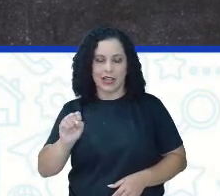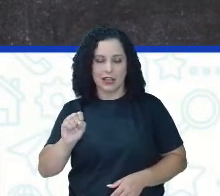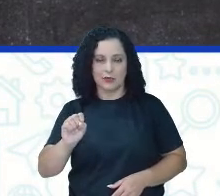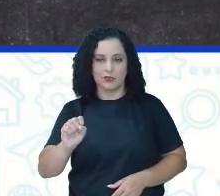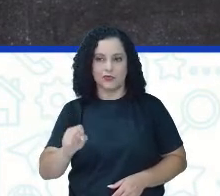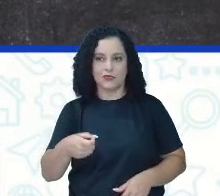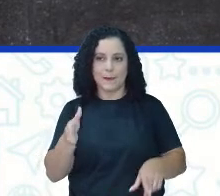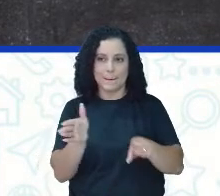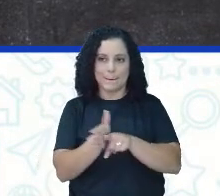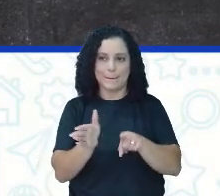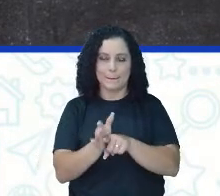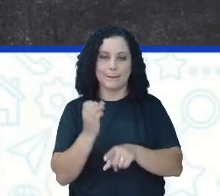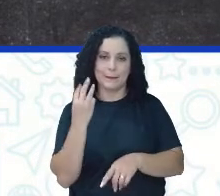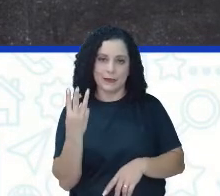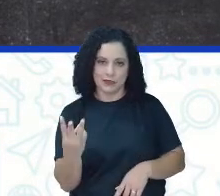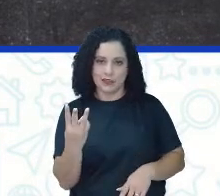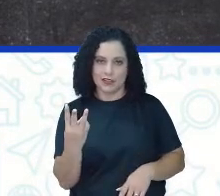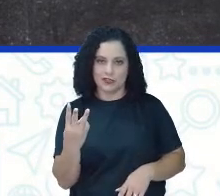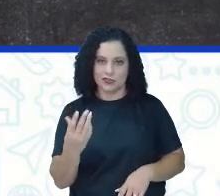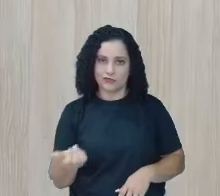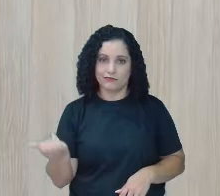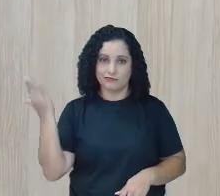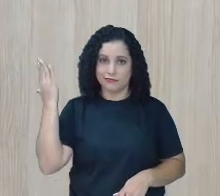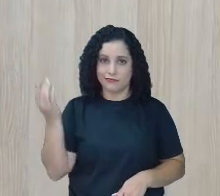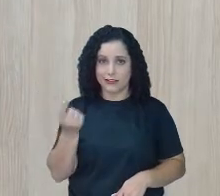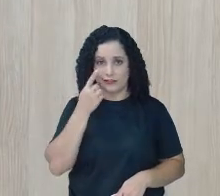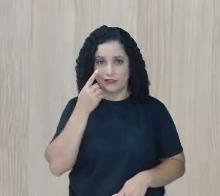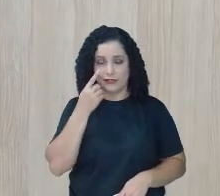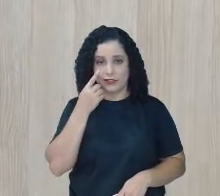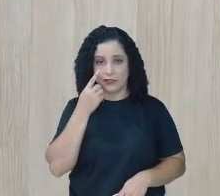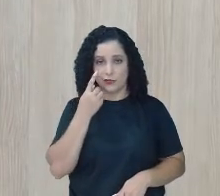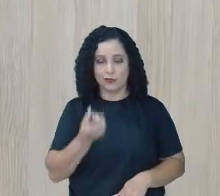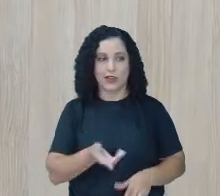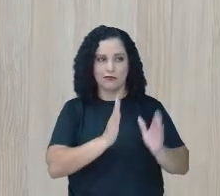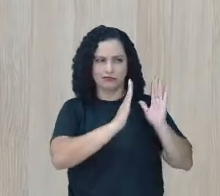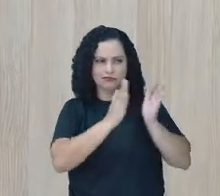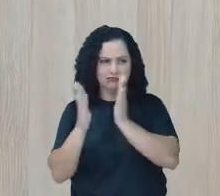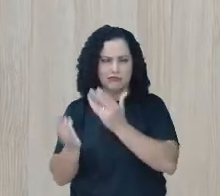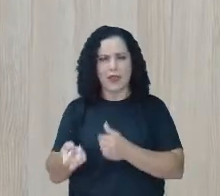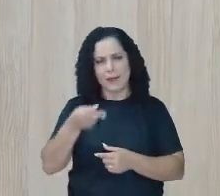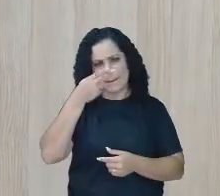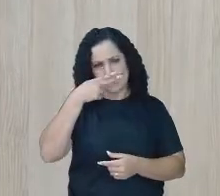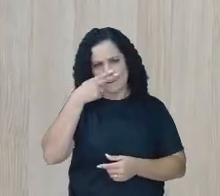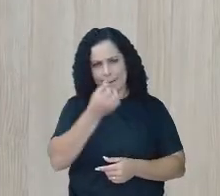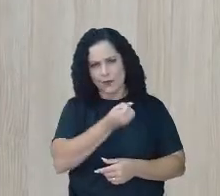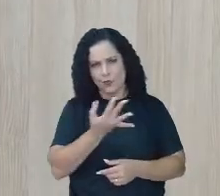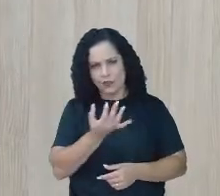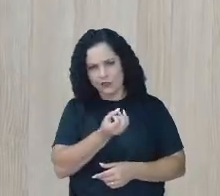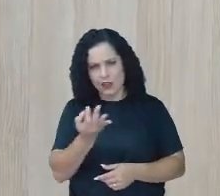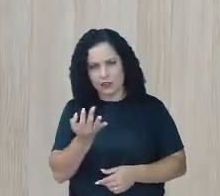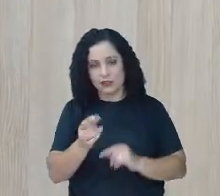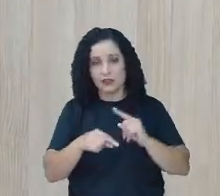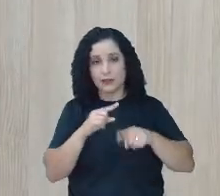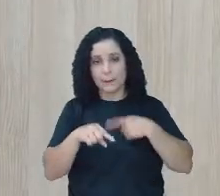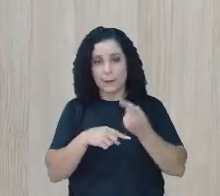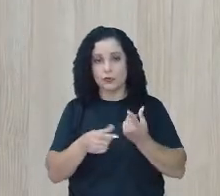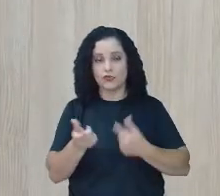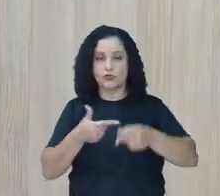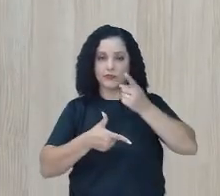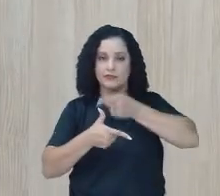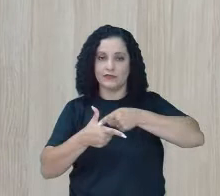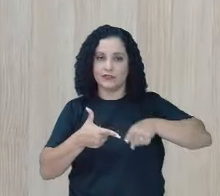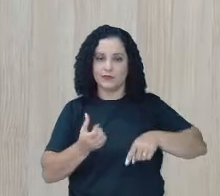multiplicando a quantidade de lados. Nesse caso aí a gente viu que lados e vértices têm a mesma quantidade, né? Depois dividindo para 2, isso